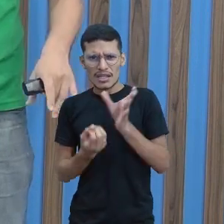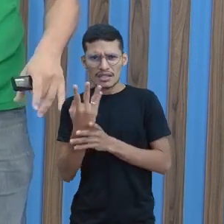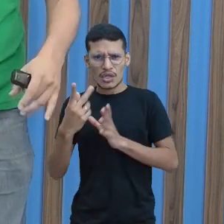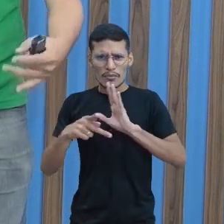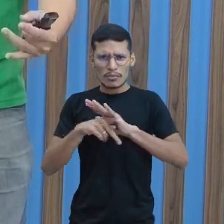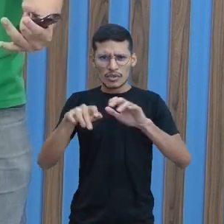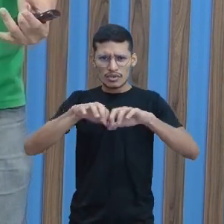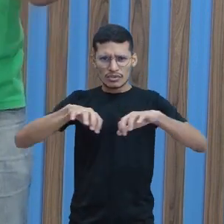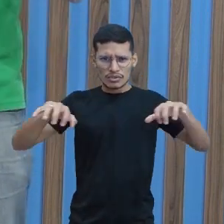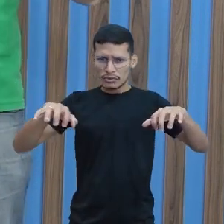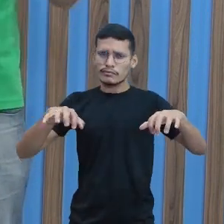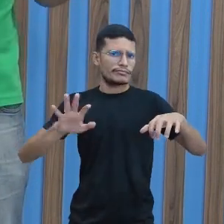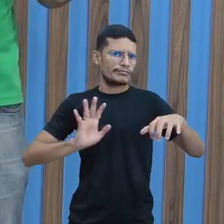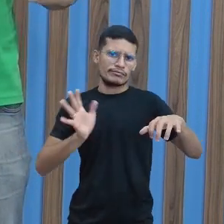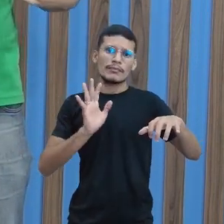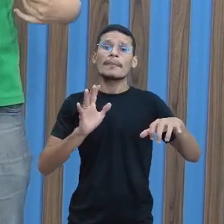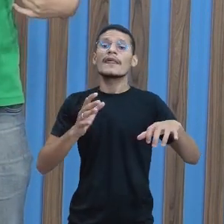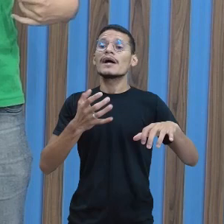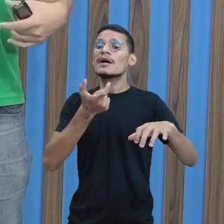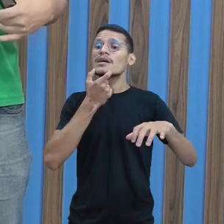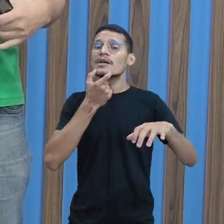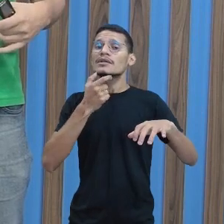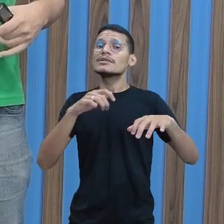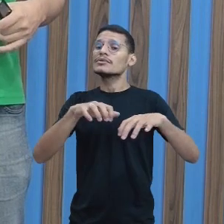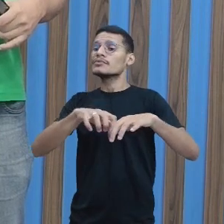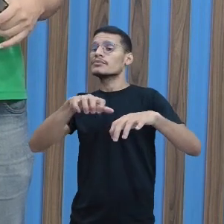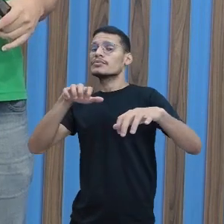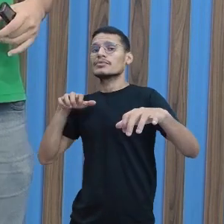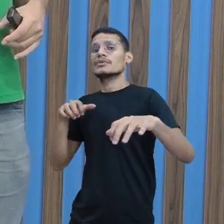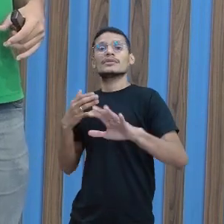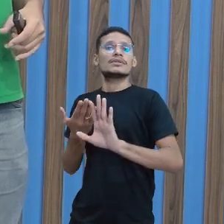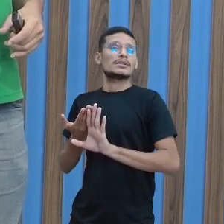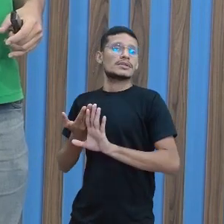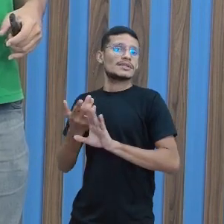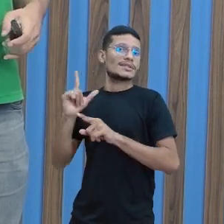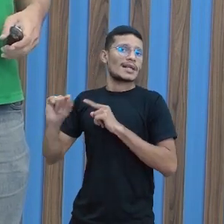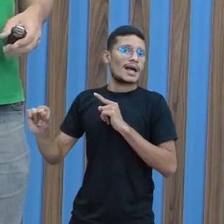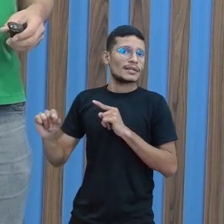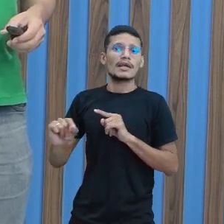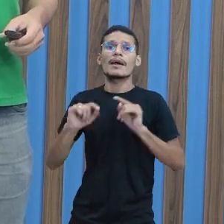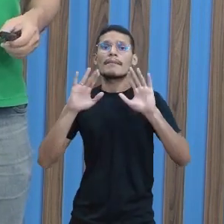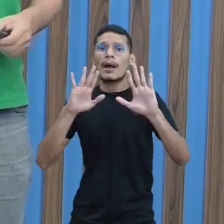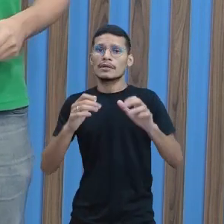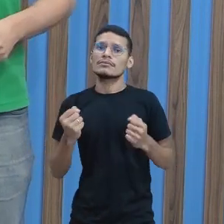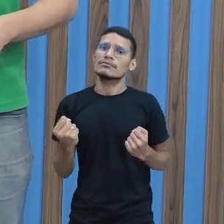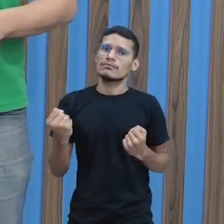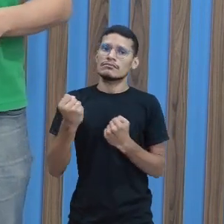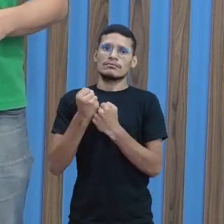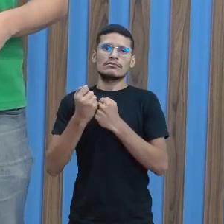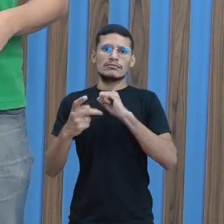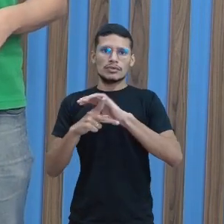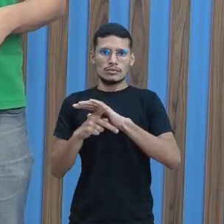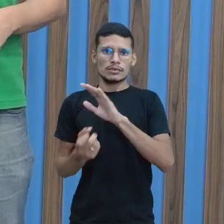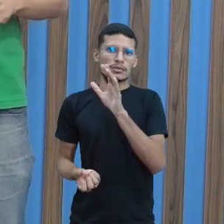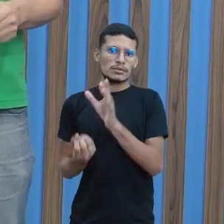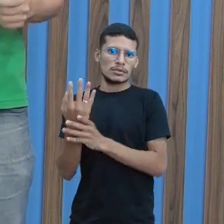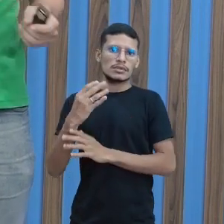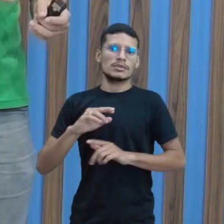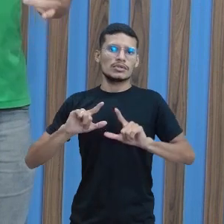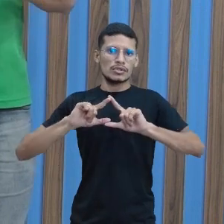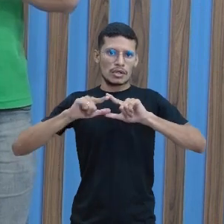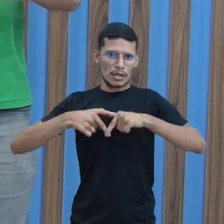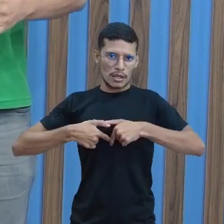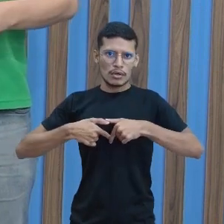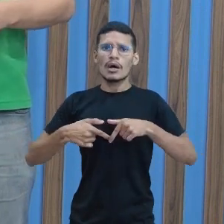2 estados. Então, os ingleses saem de cena, mas apoiam o Estado de Israel. Tanto que